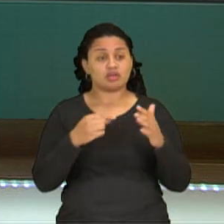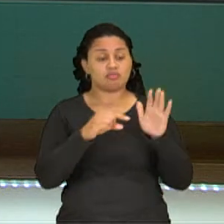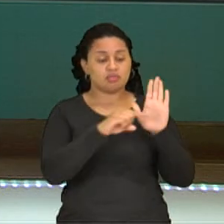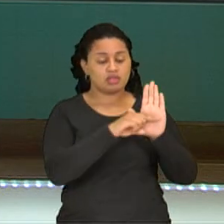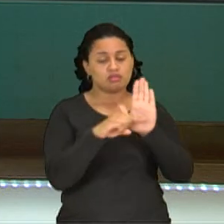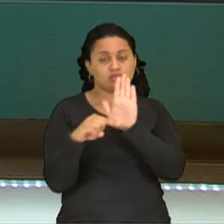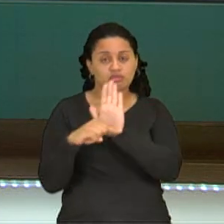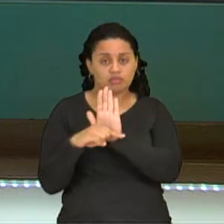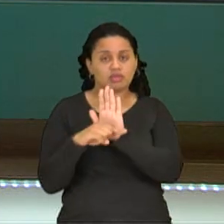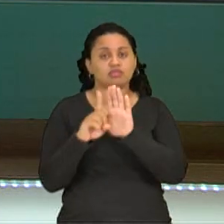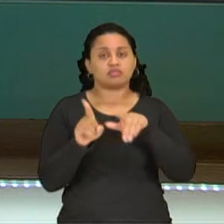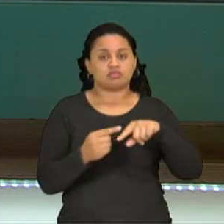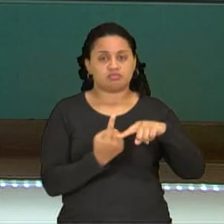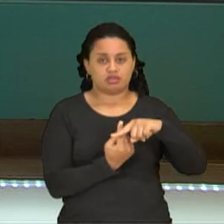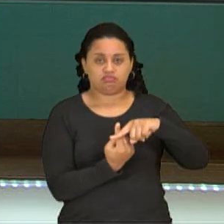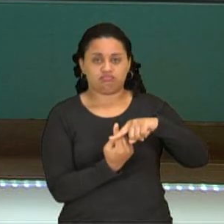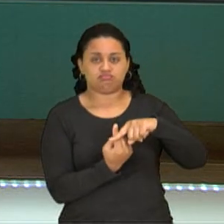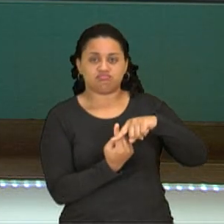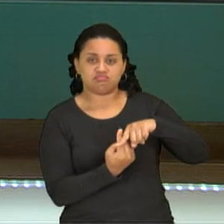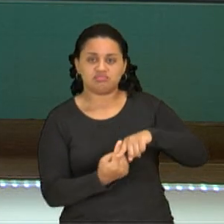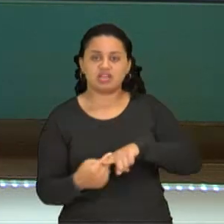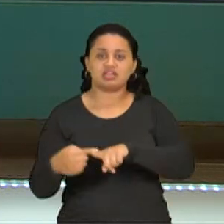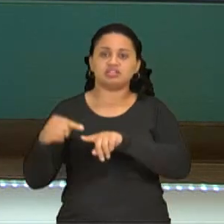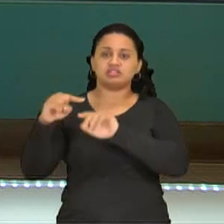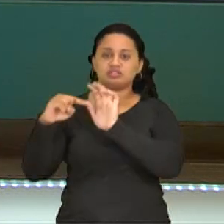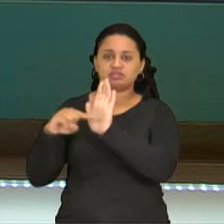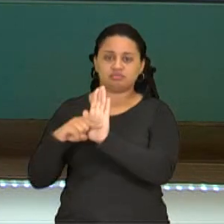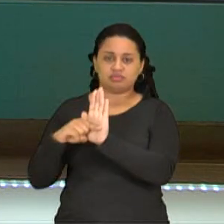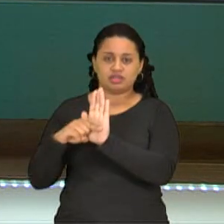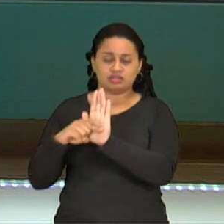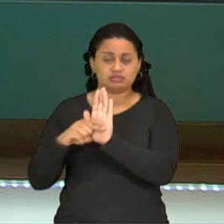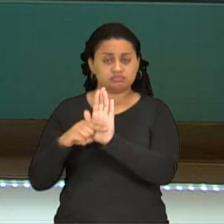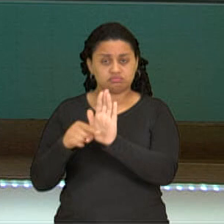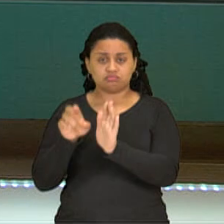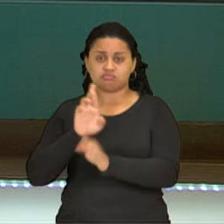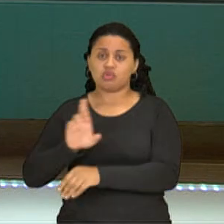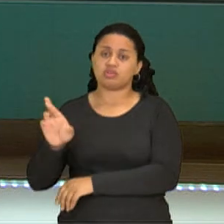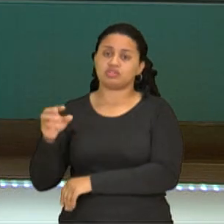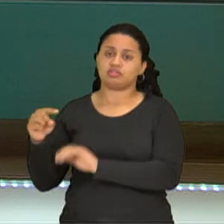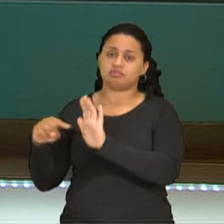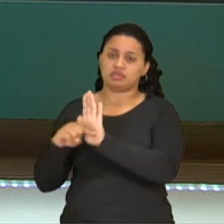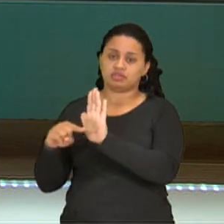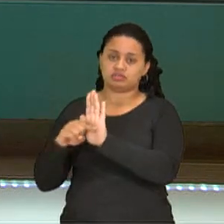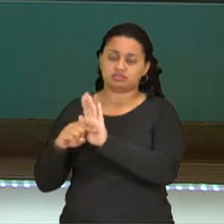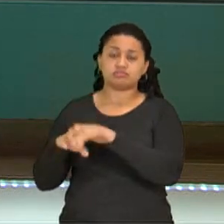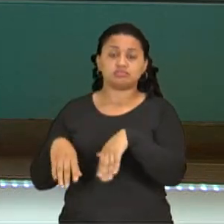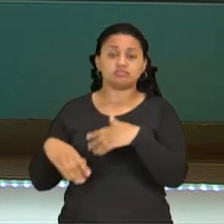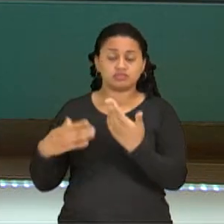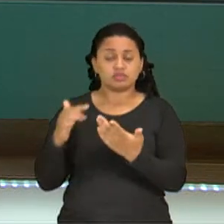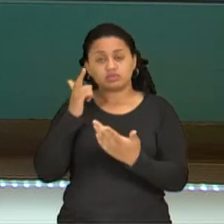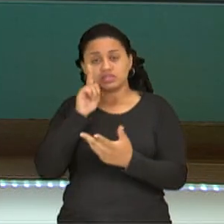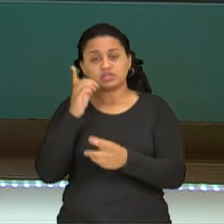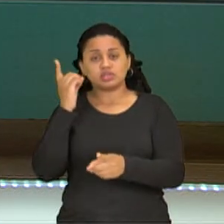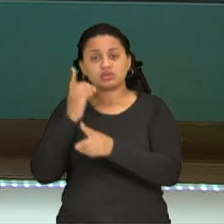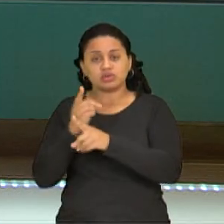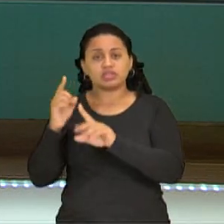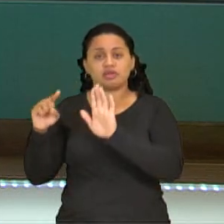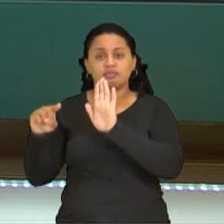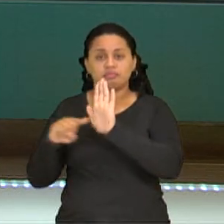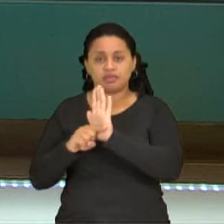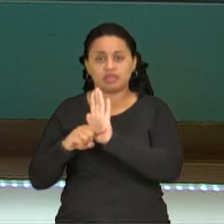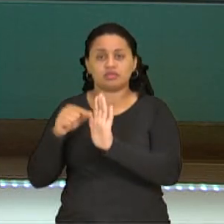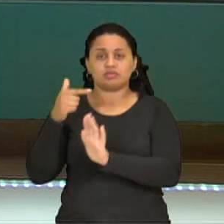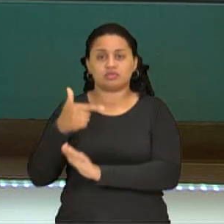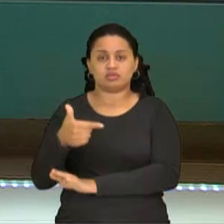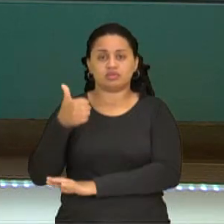com menos é mais. O mais que deu aqui com menos é menos. Então, eu posso